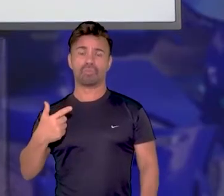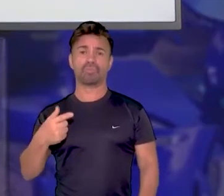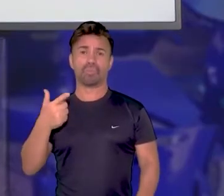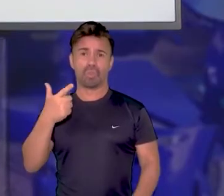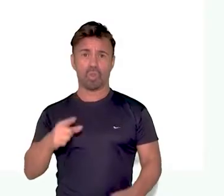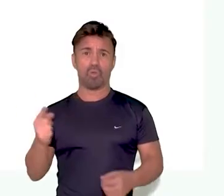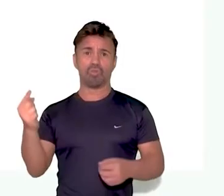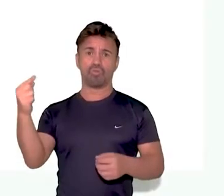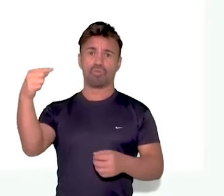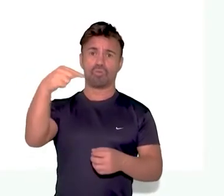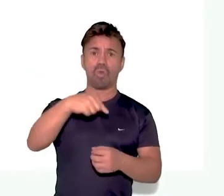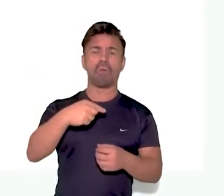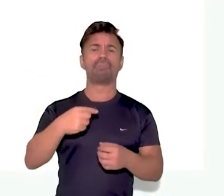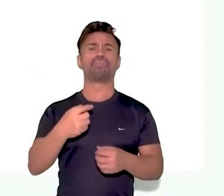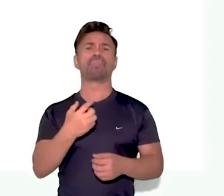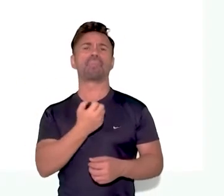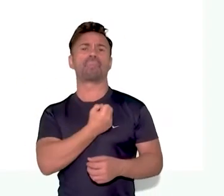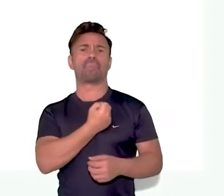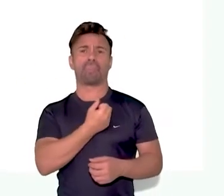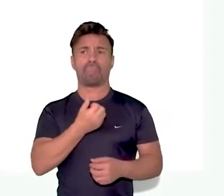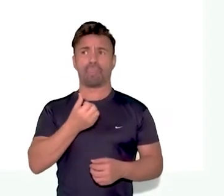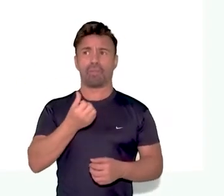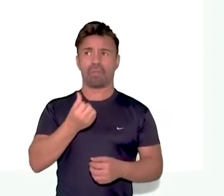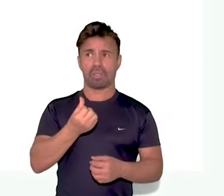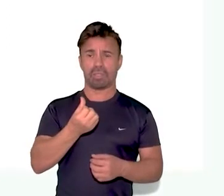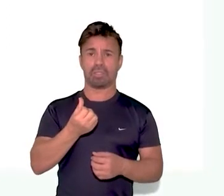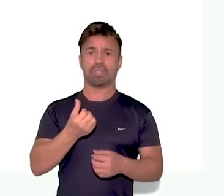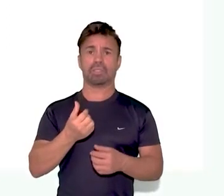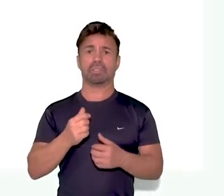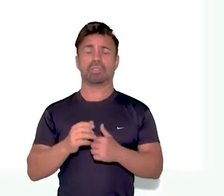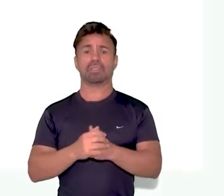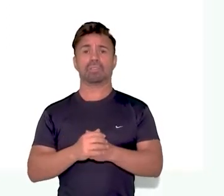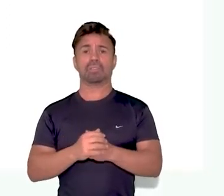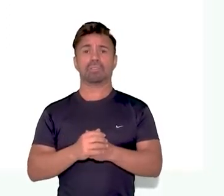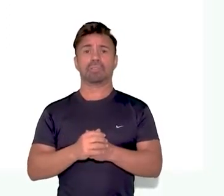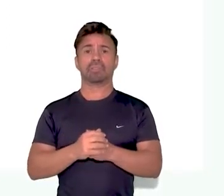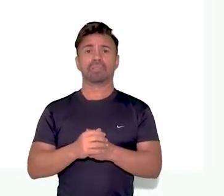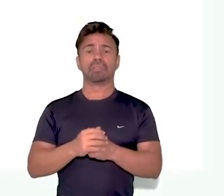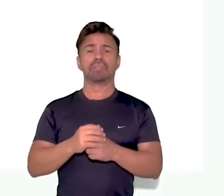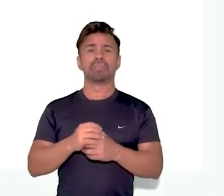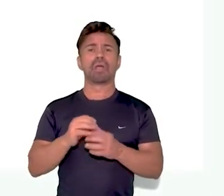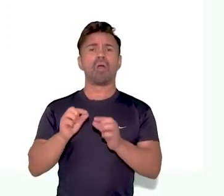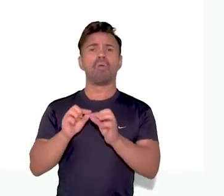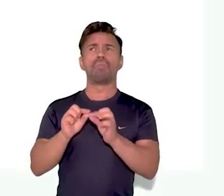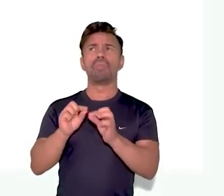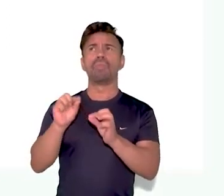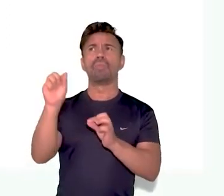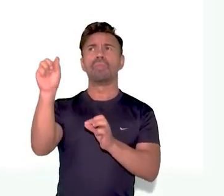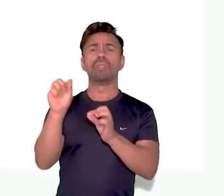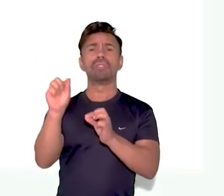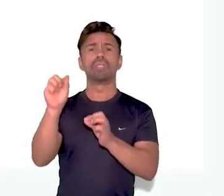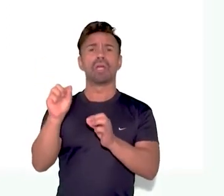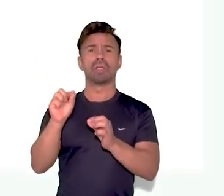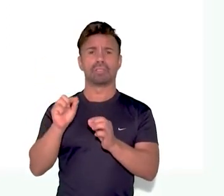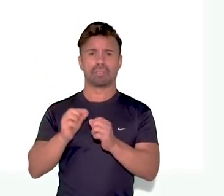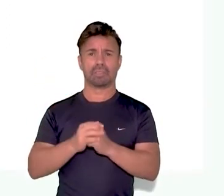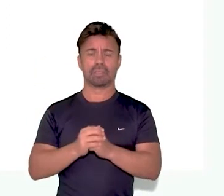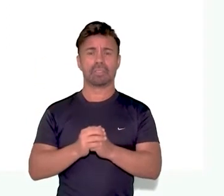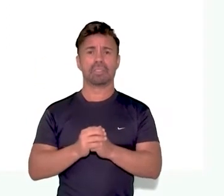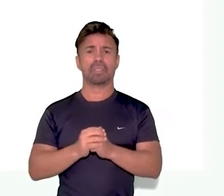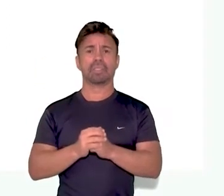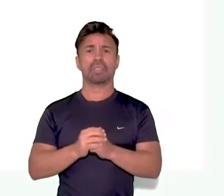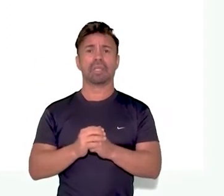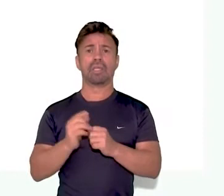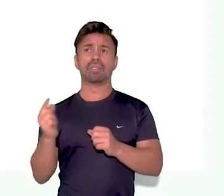é o valor posicional do algarismo 6 presente na notação científica da distância em quilômetros